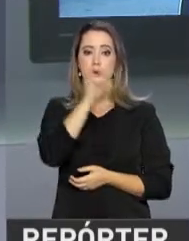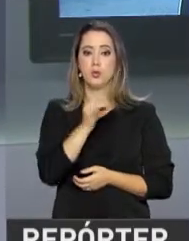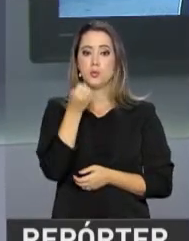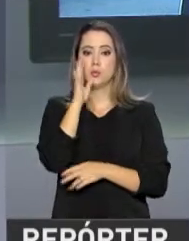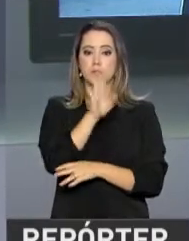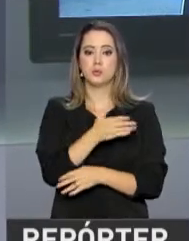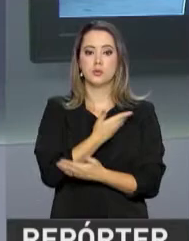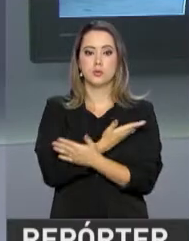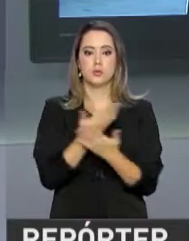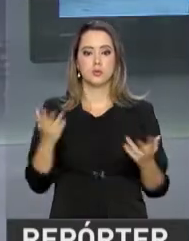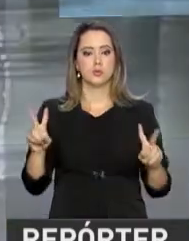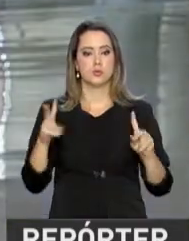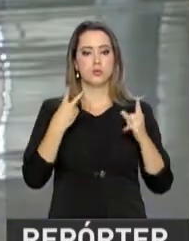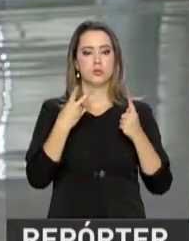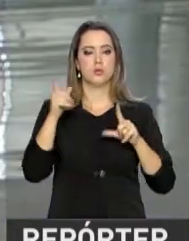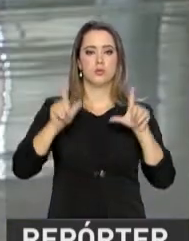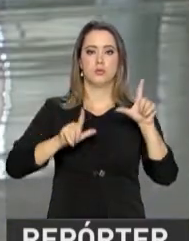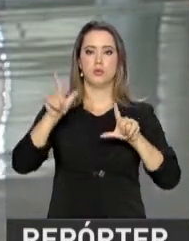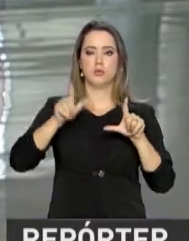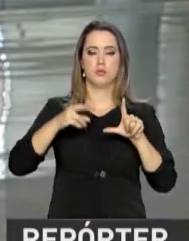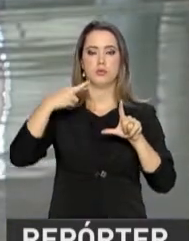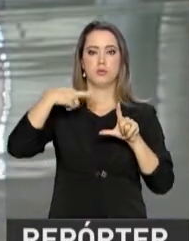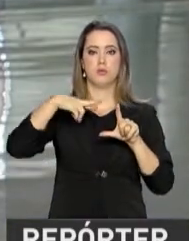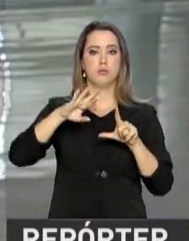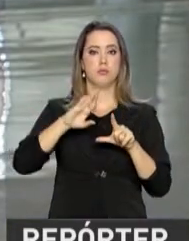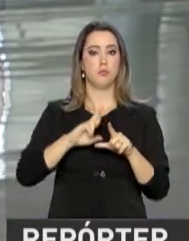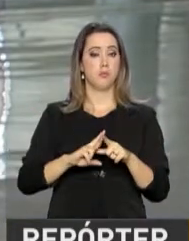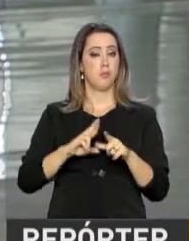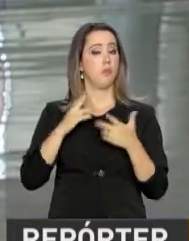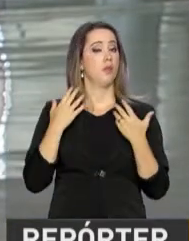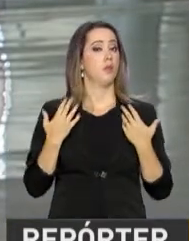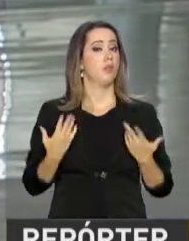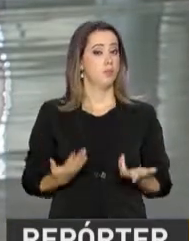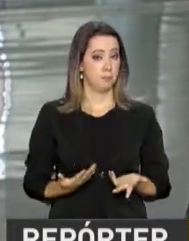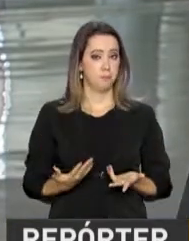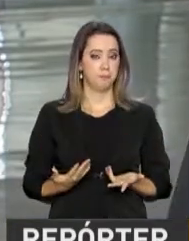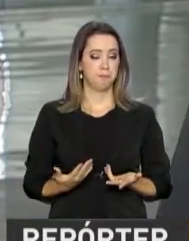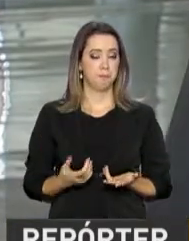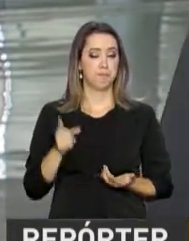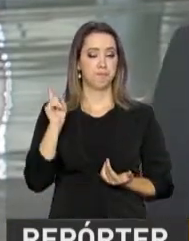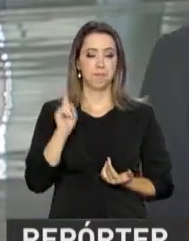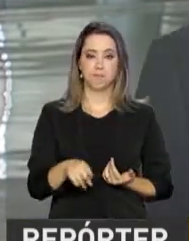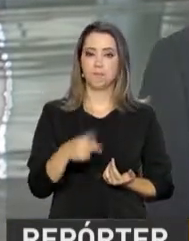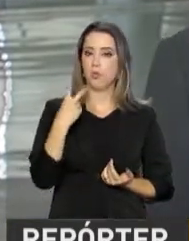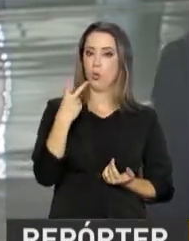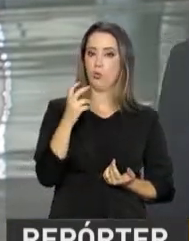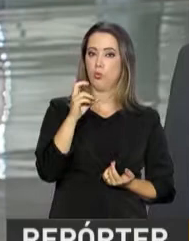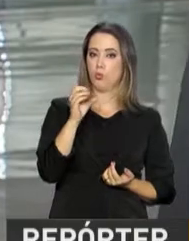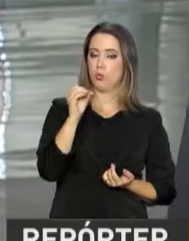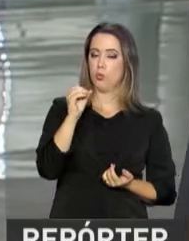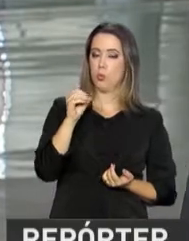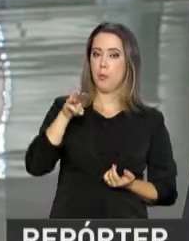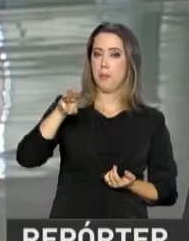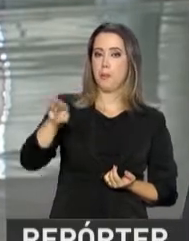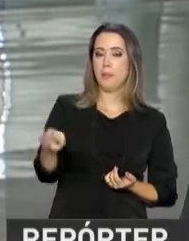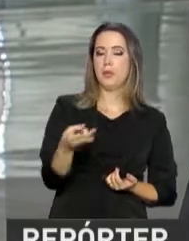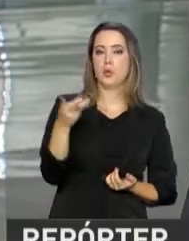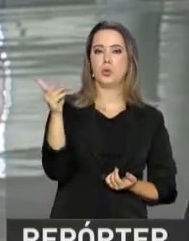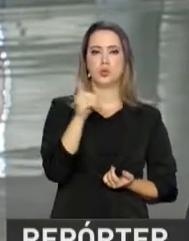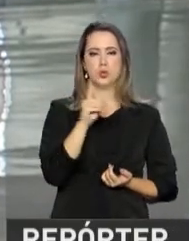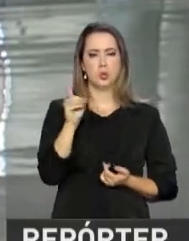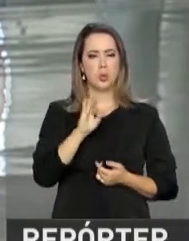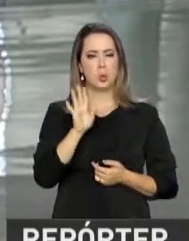boa tarde boa tarde a todos que nos assistem na tv nbr paulo roberto são 250 milhões de dólares cerca de